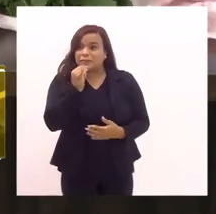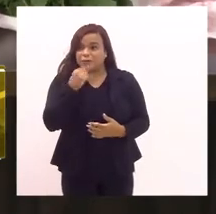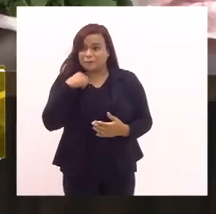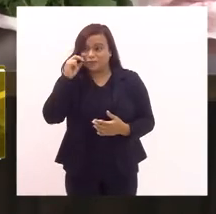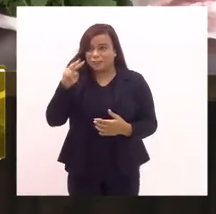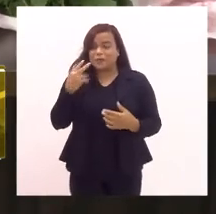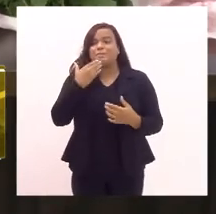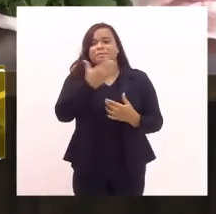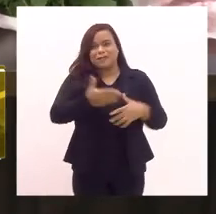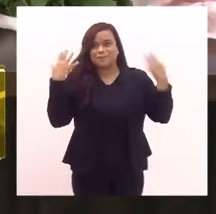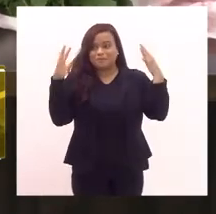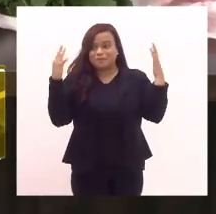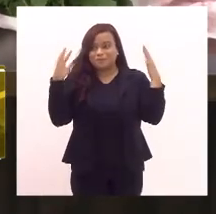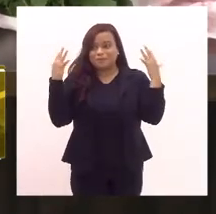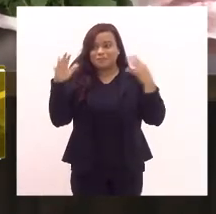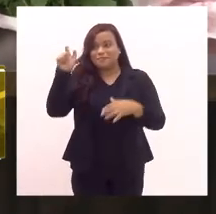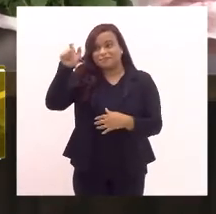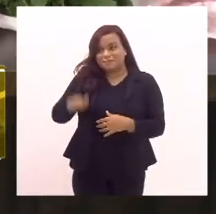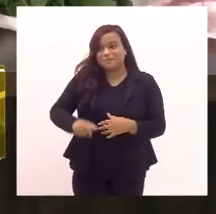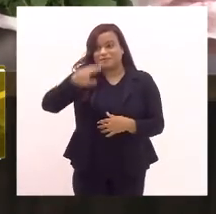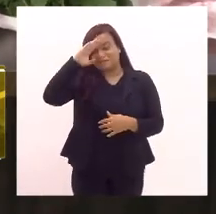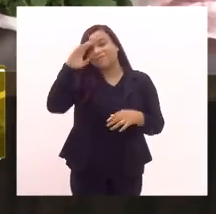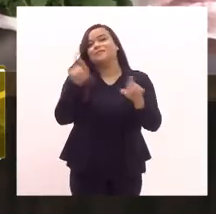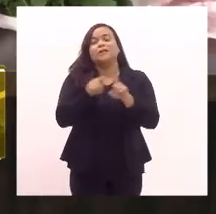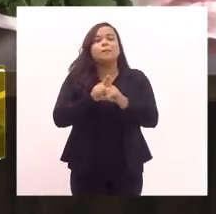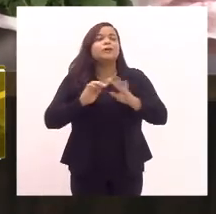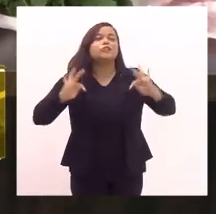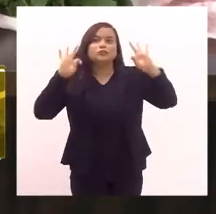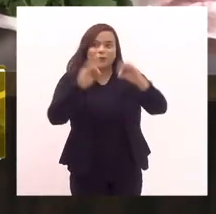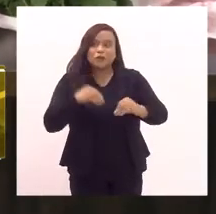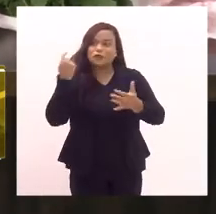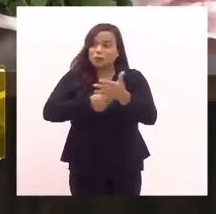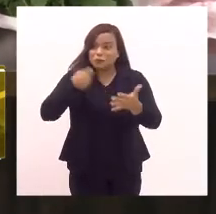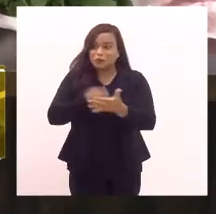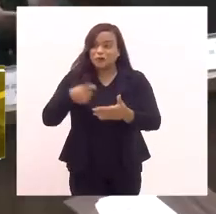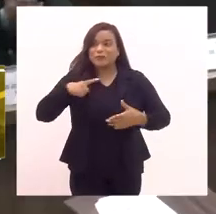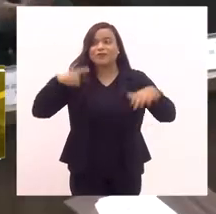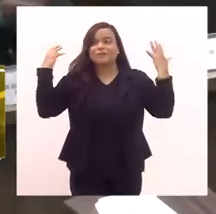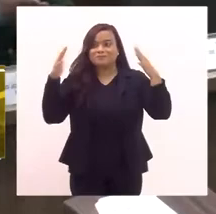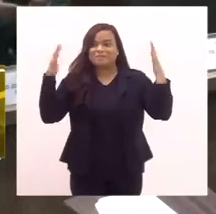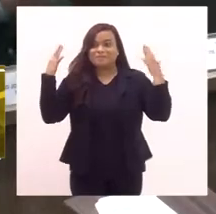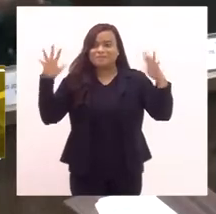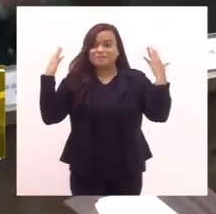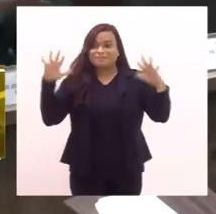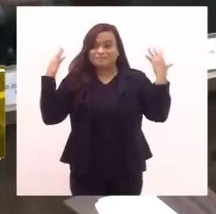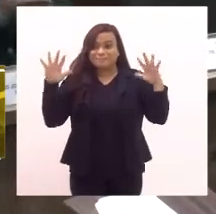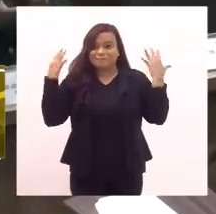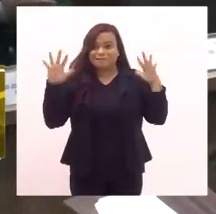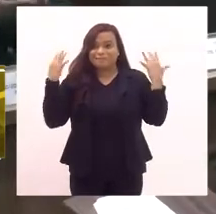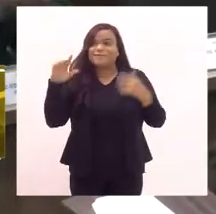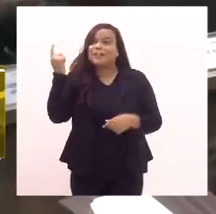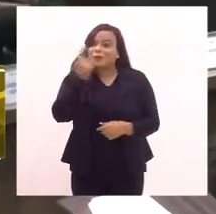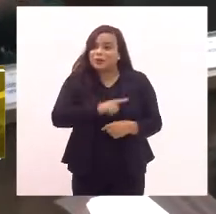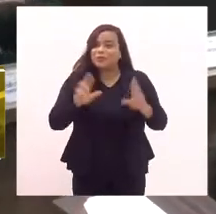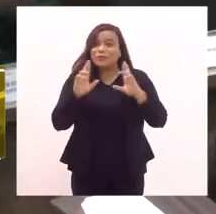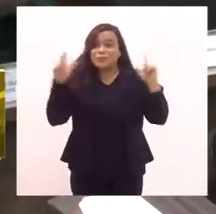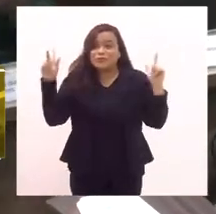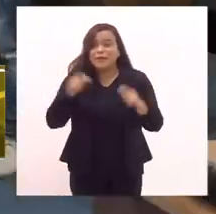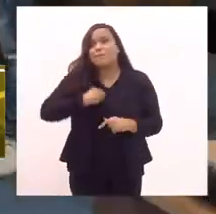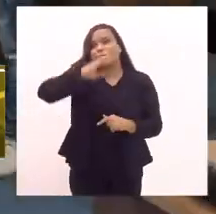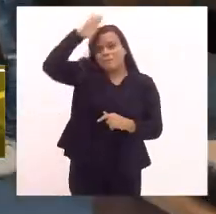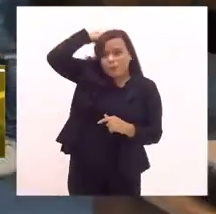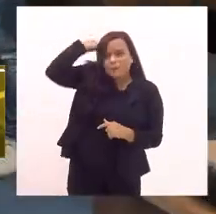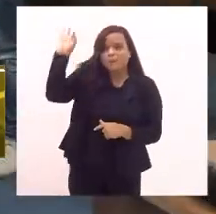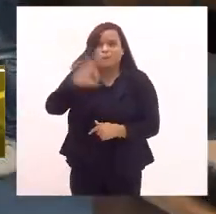palmas, não somente para o Cabo, mas para todos aqueles que estiveram nessa luta, nessa batalha, fazendo realmente a diferença, aos bombeiros,